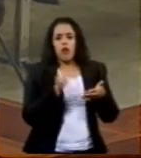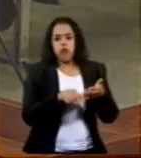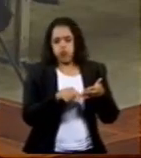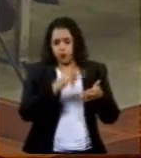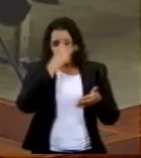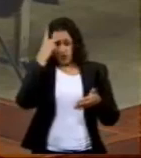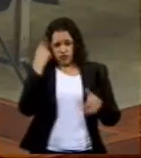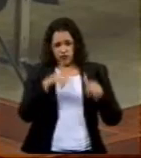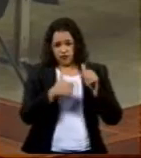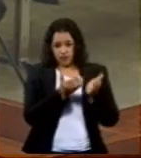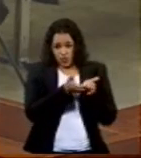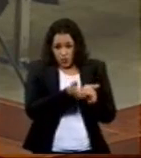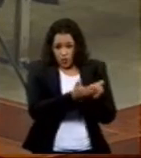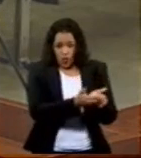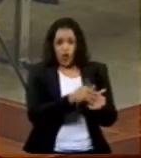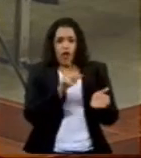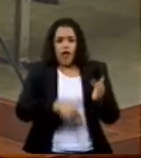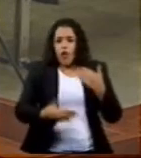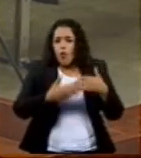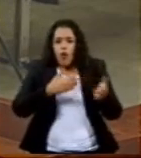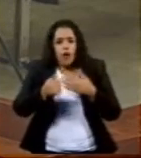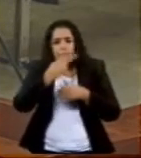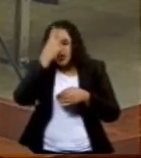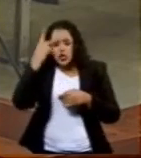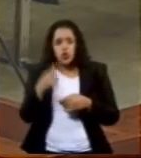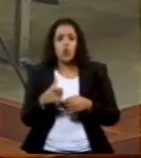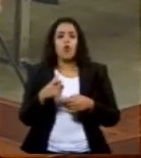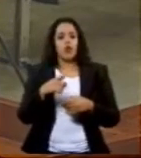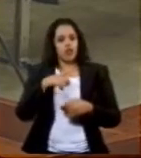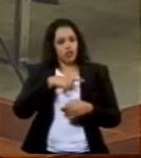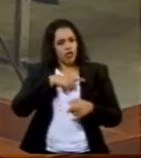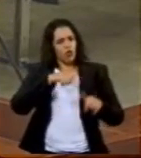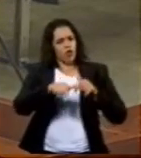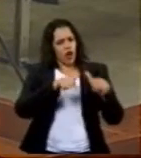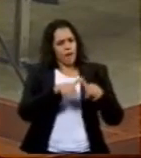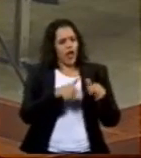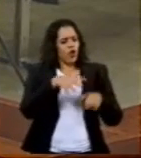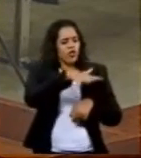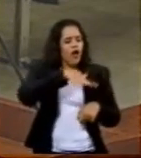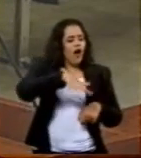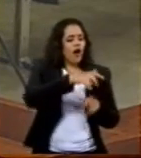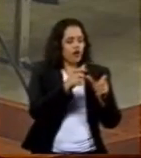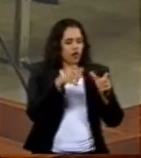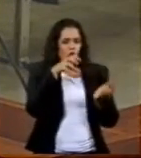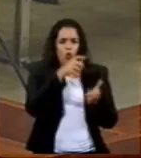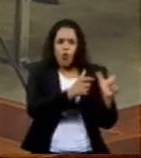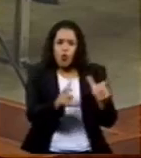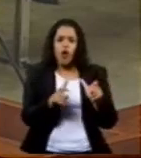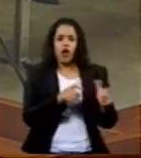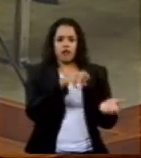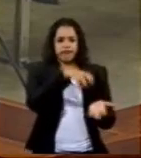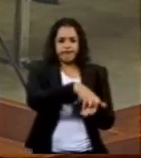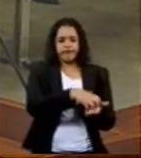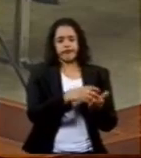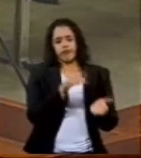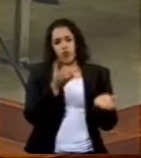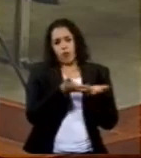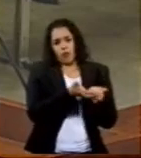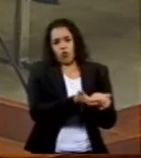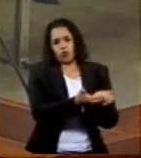trabalhador portuário é qualquer pessoa ocupada no ambiente portuário, no trabalho portuário. Então, a